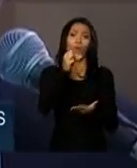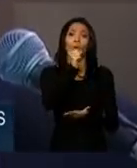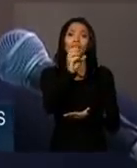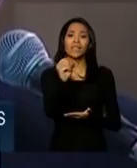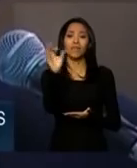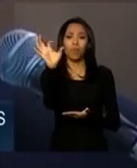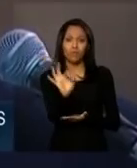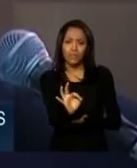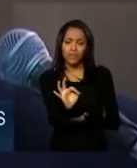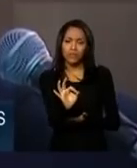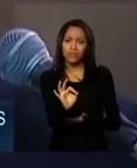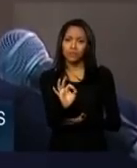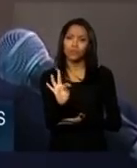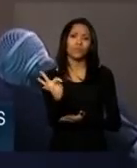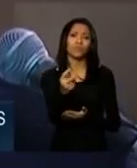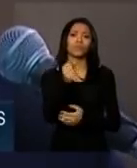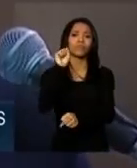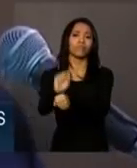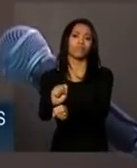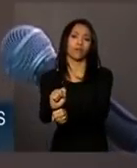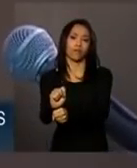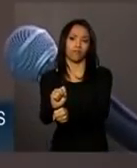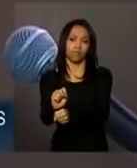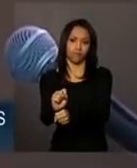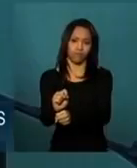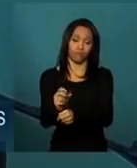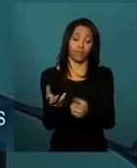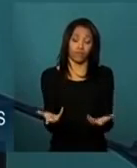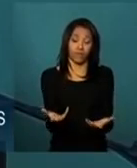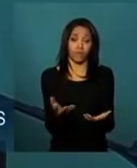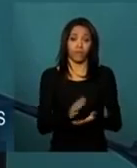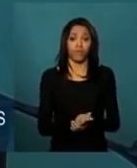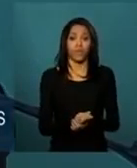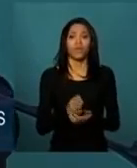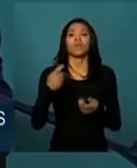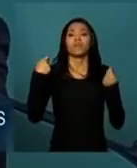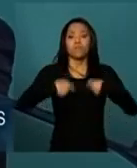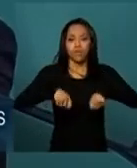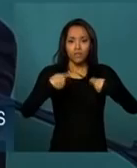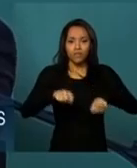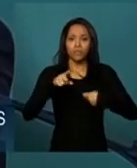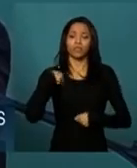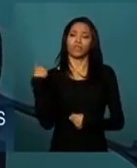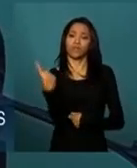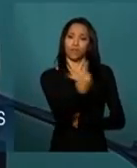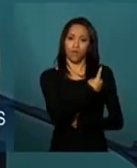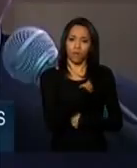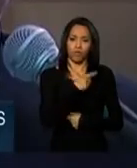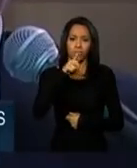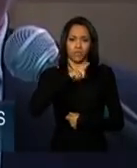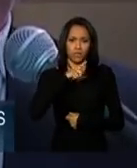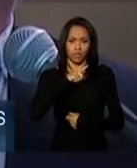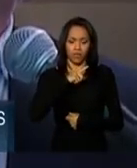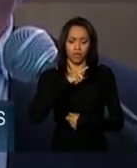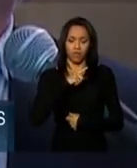da sua capacidade ociosa. E não menos importante, é necessário que nós possamos ter o